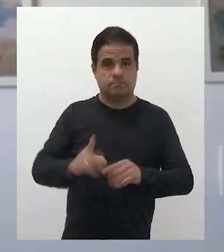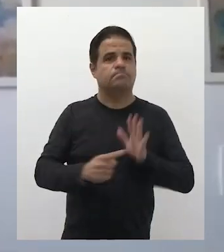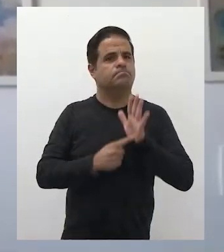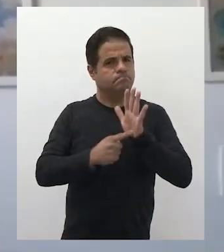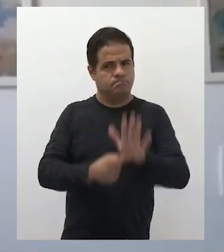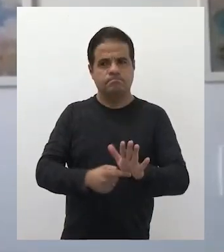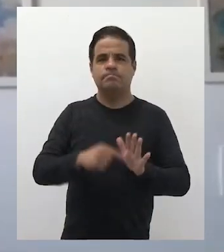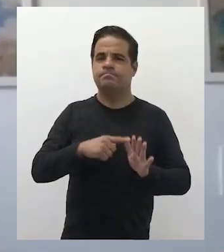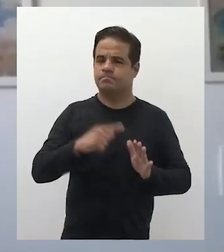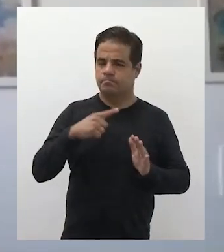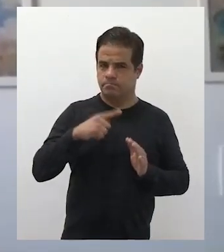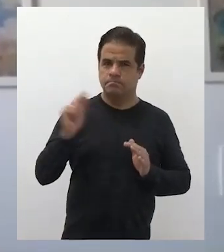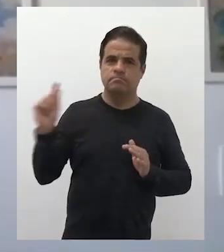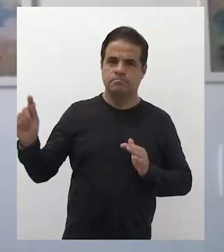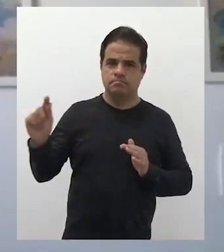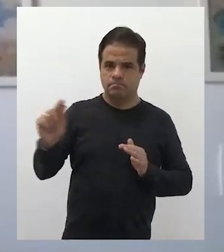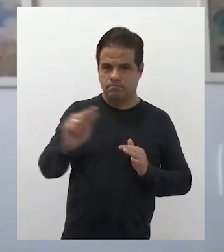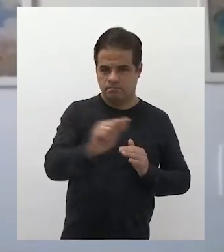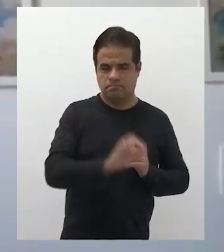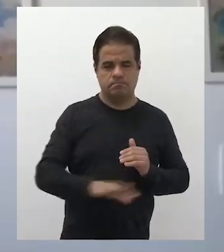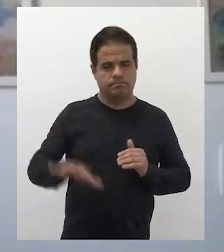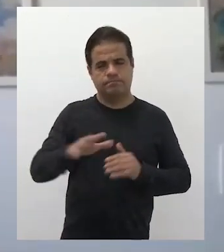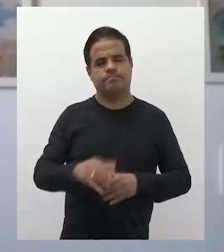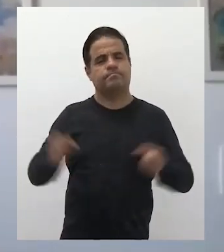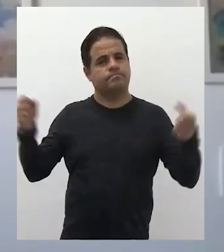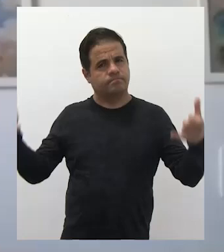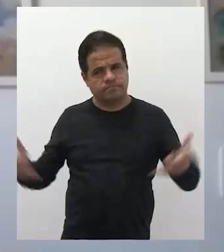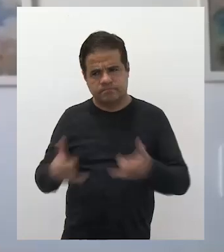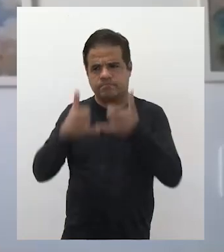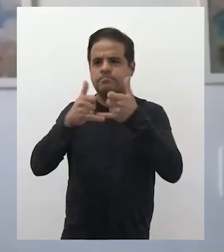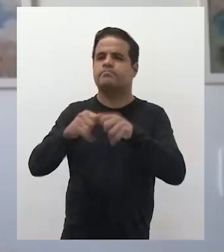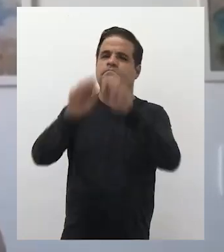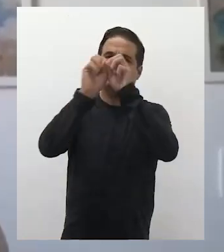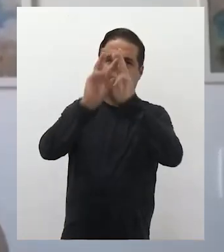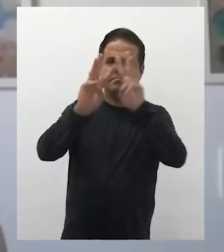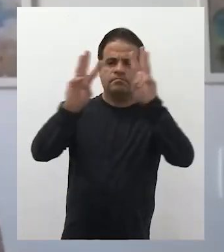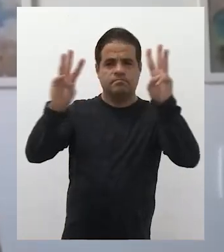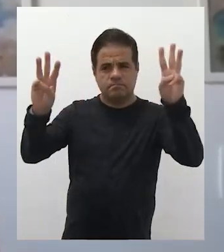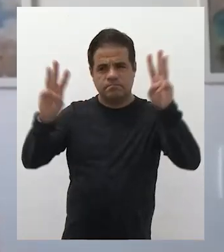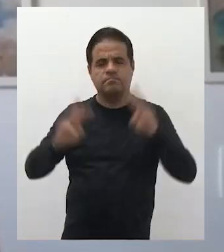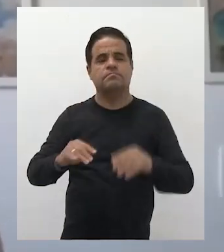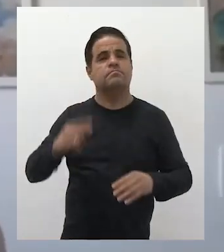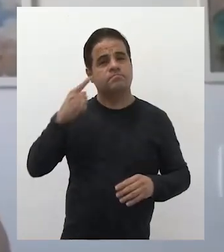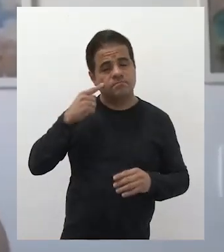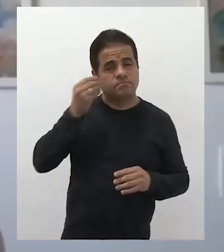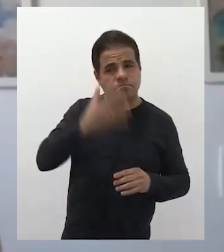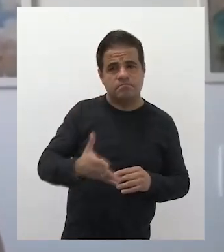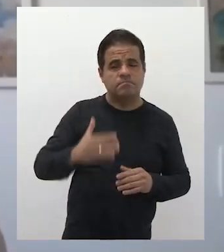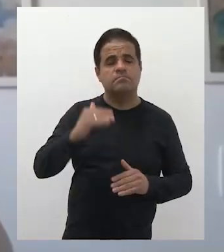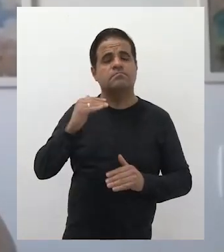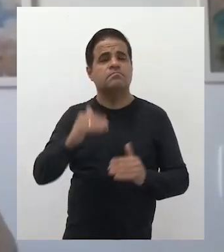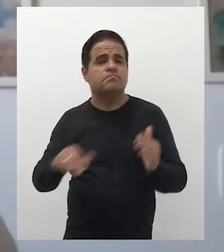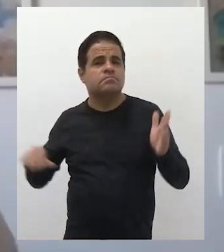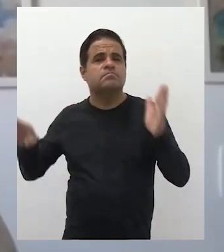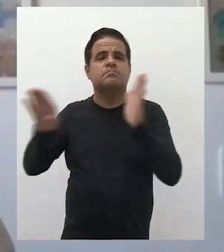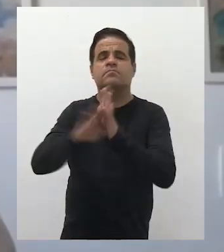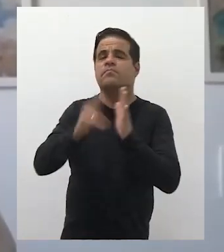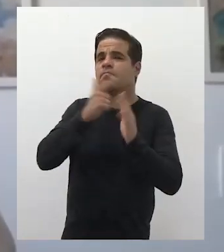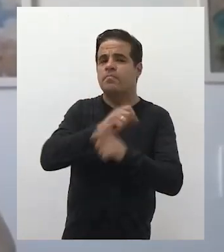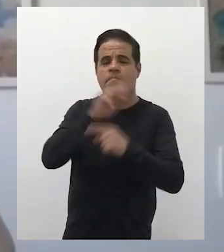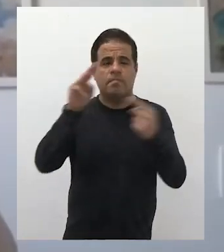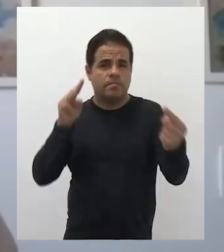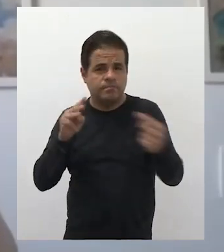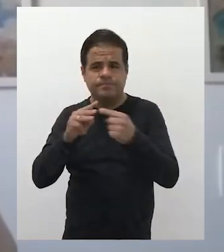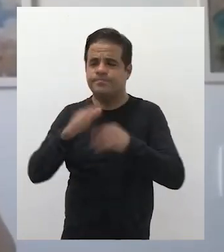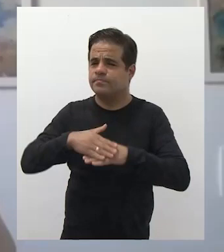os indicadores, e aí tem vários sites que mostram que nível que o Brasil está para atingir cada uma dessas metas.